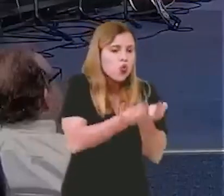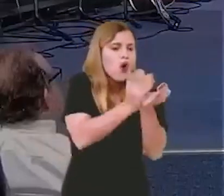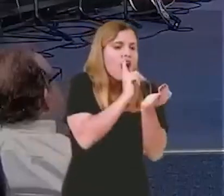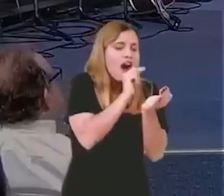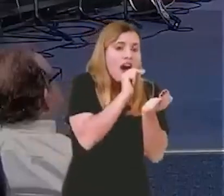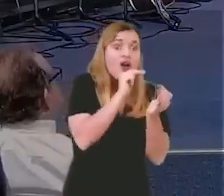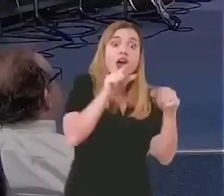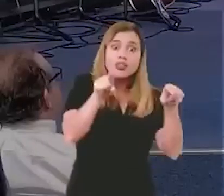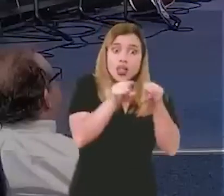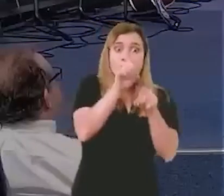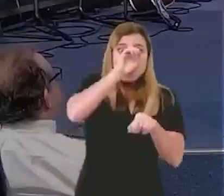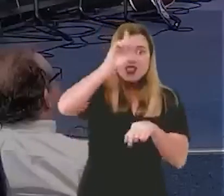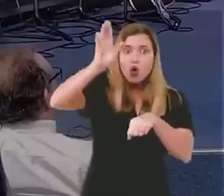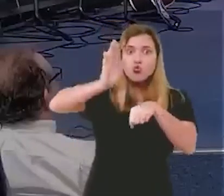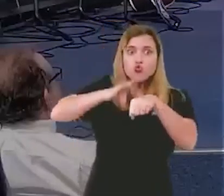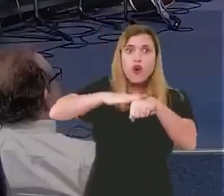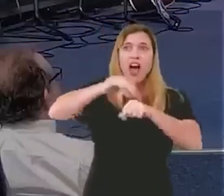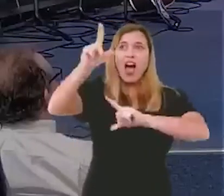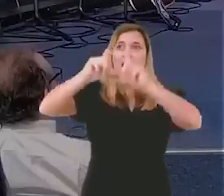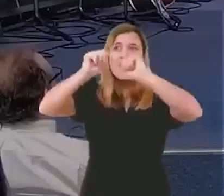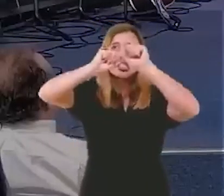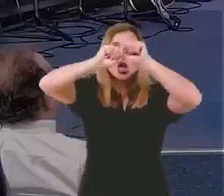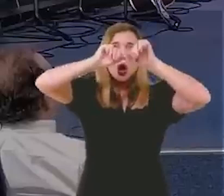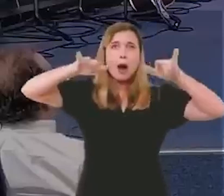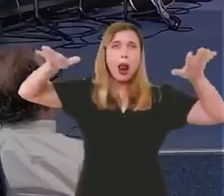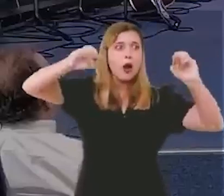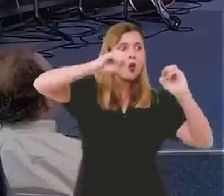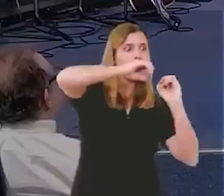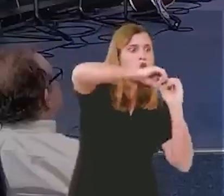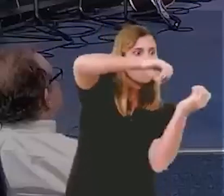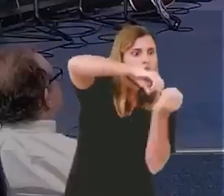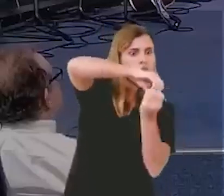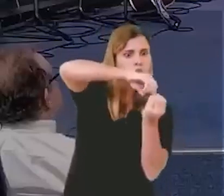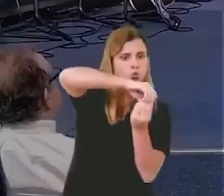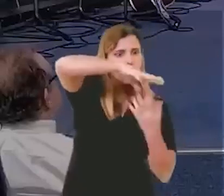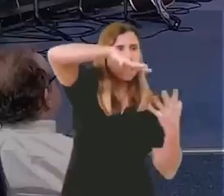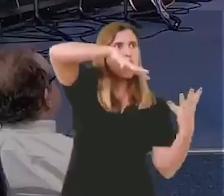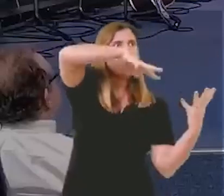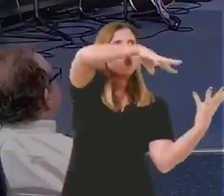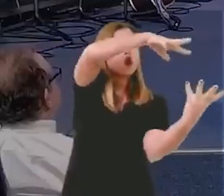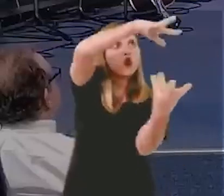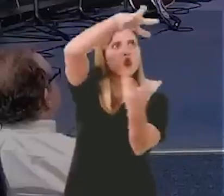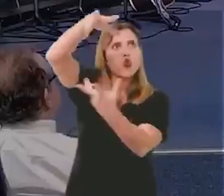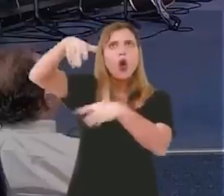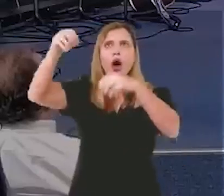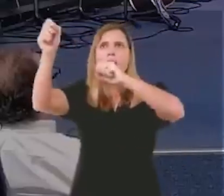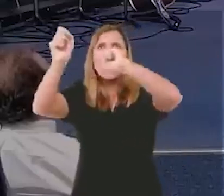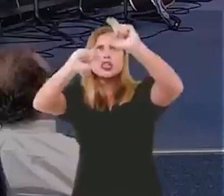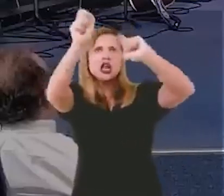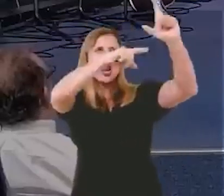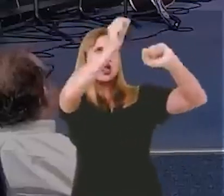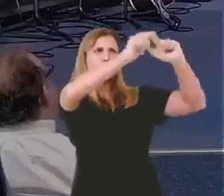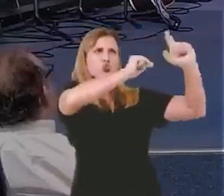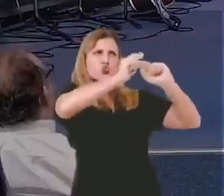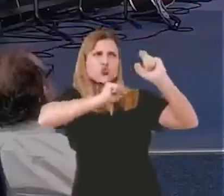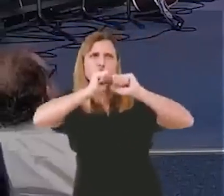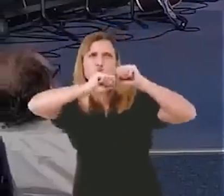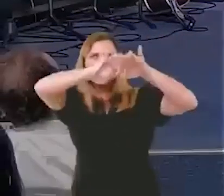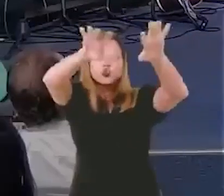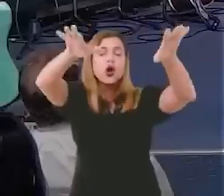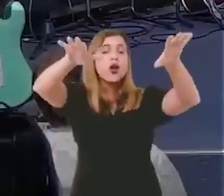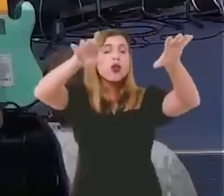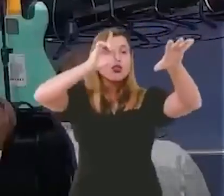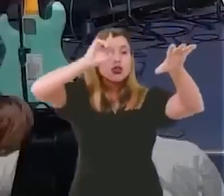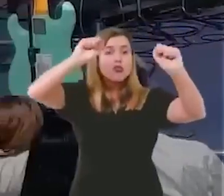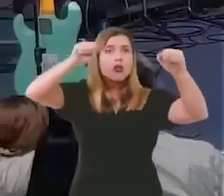força e grande em poder, quando a chama pelo nome, nenhuma só delas vem a faltar. Ele olha para todas as nações da terra,